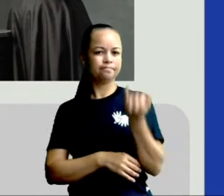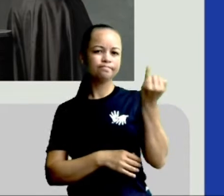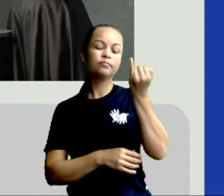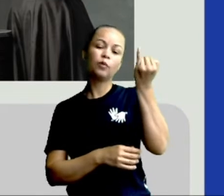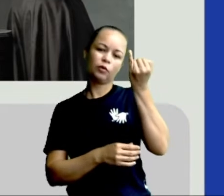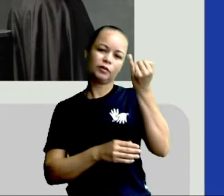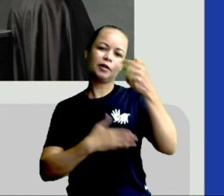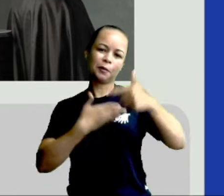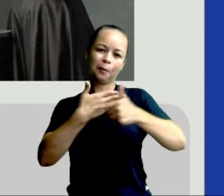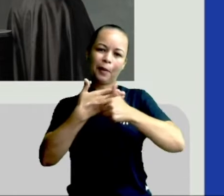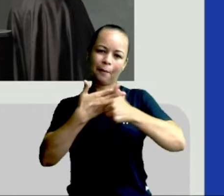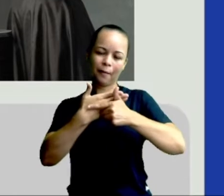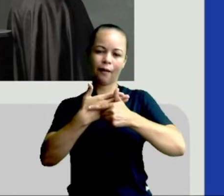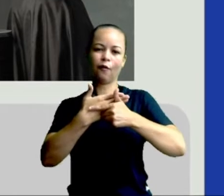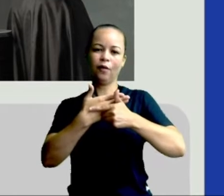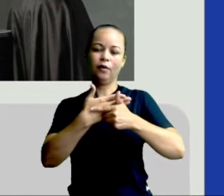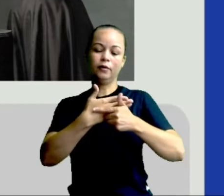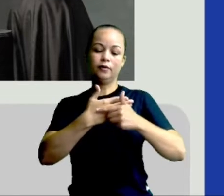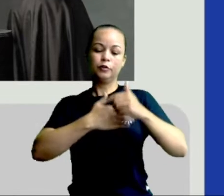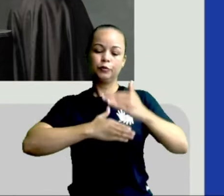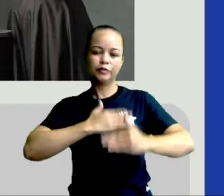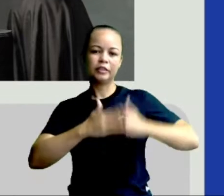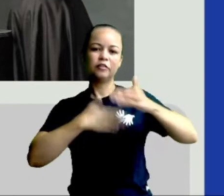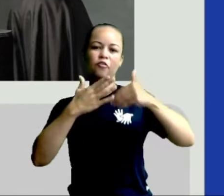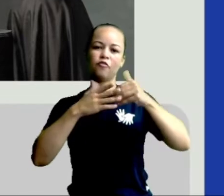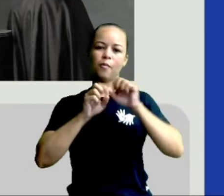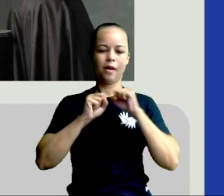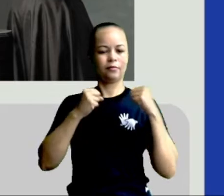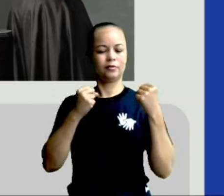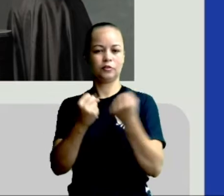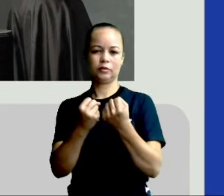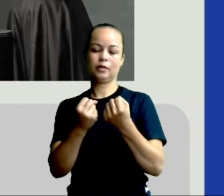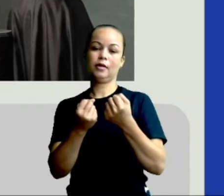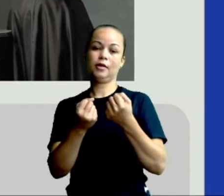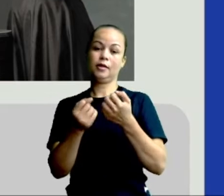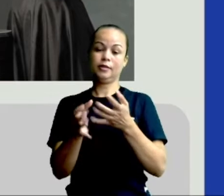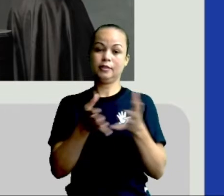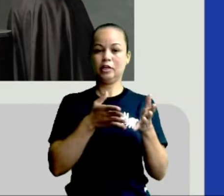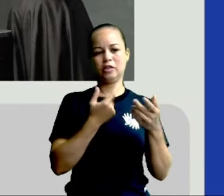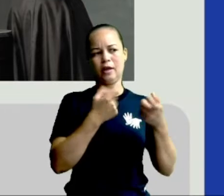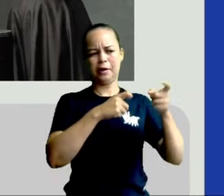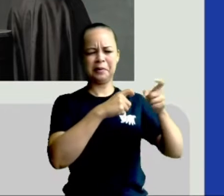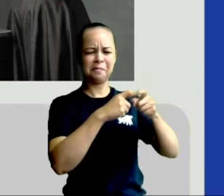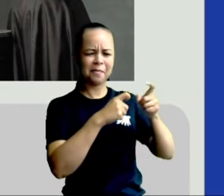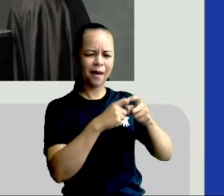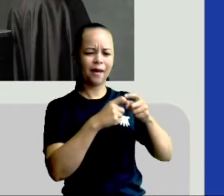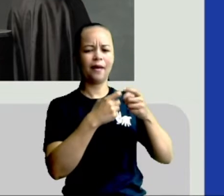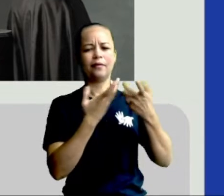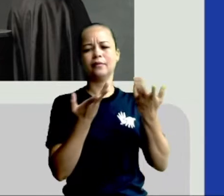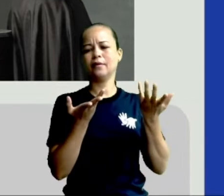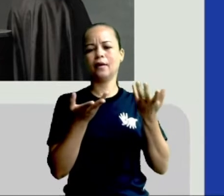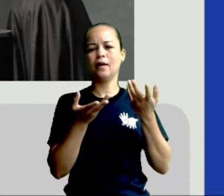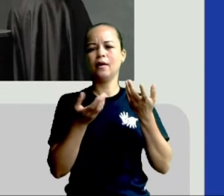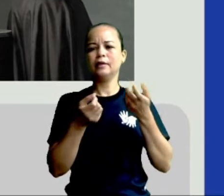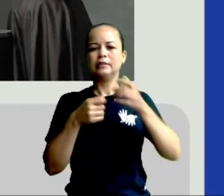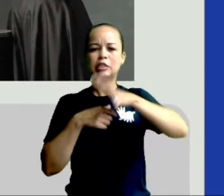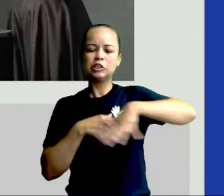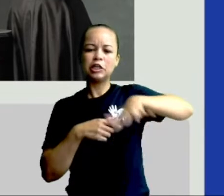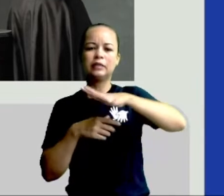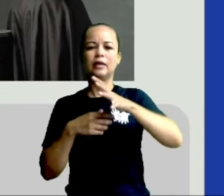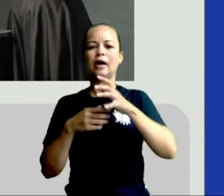importante papel no desenvolvimento da sociedade, seja na área médica, seja na